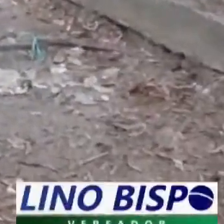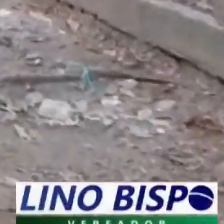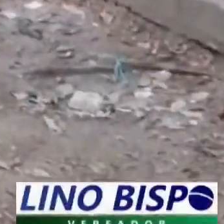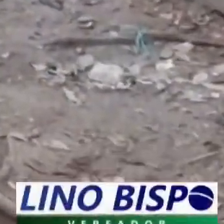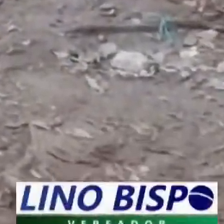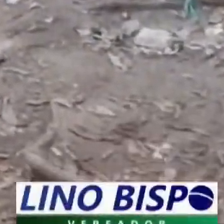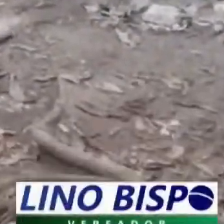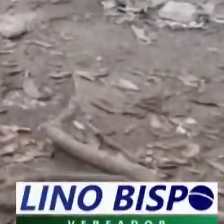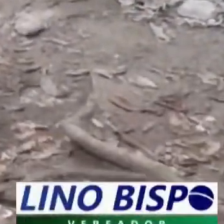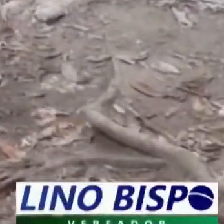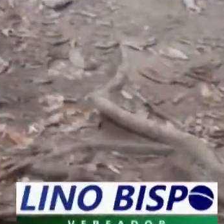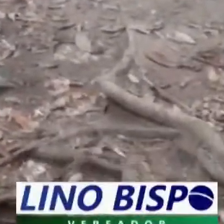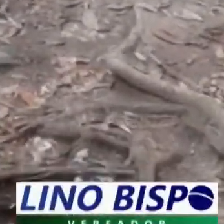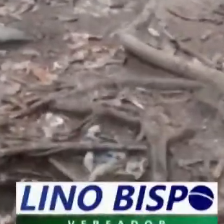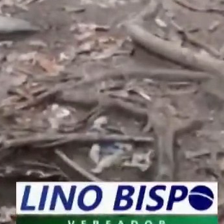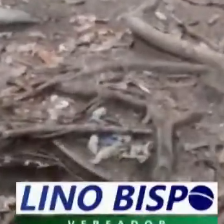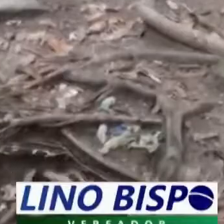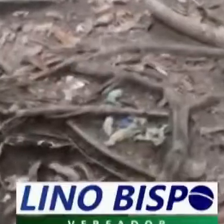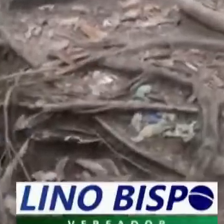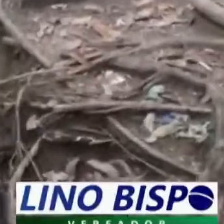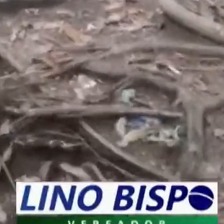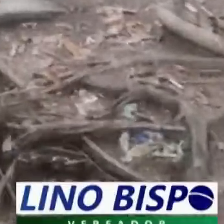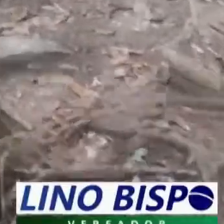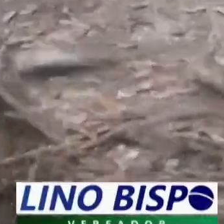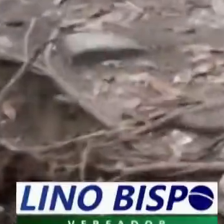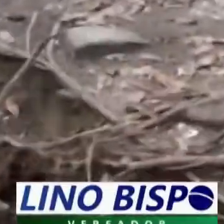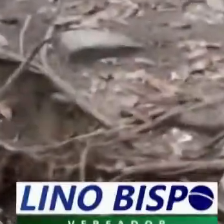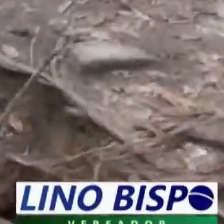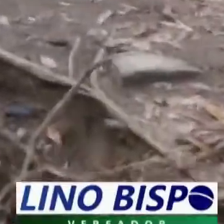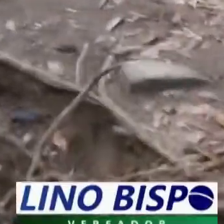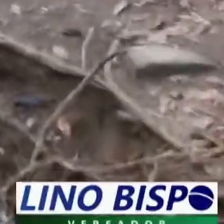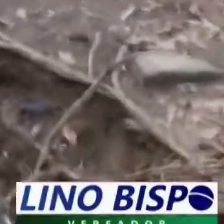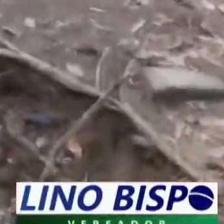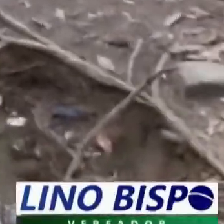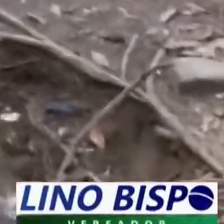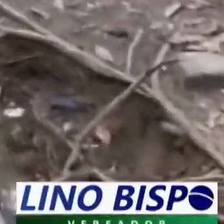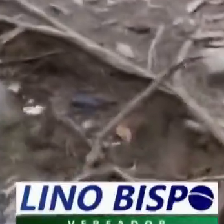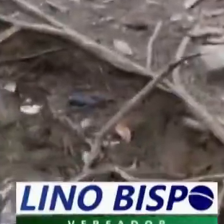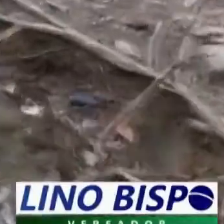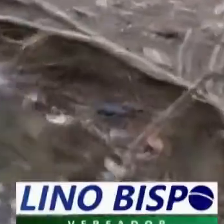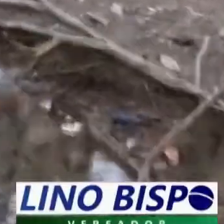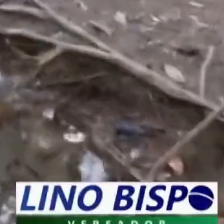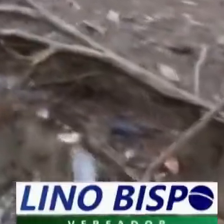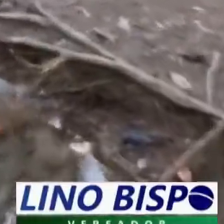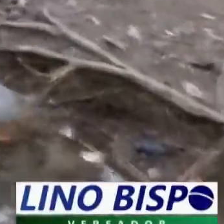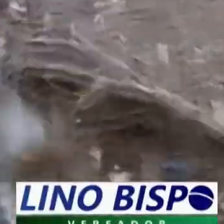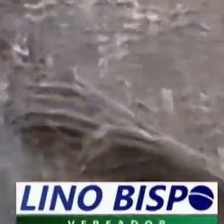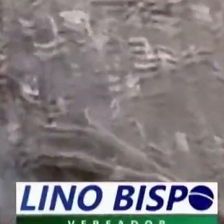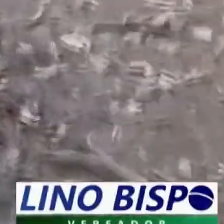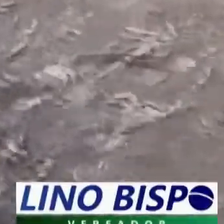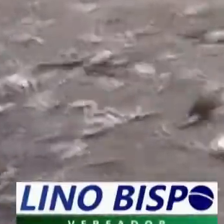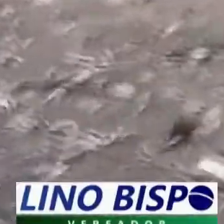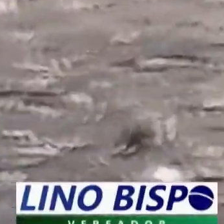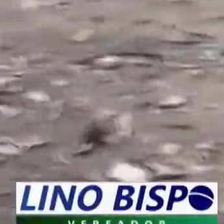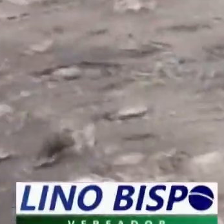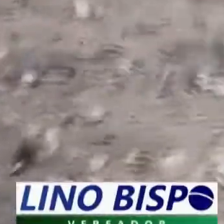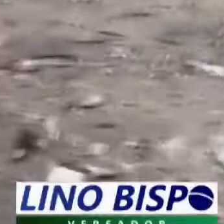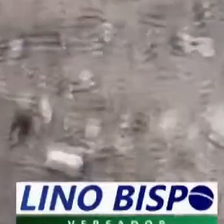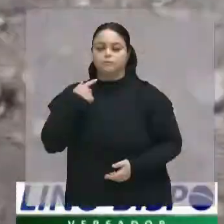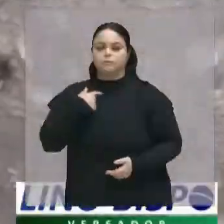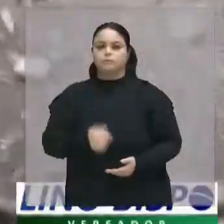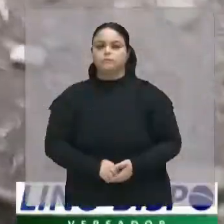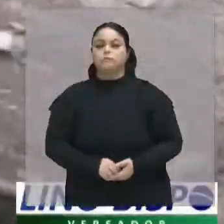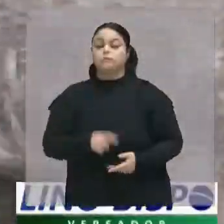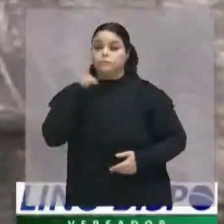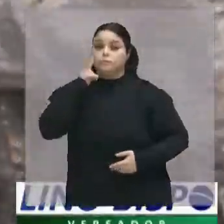Olha aqui, maravilha. Olha que beleza. Isso aqui, gente, é uma das nascentes do Rio